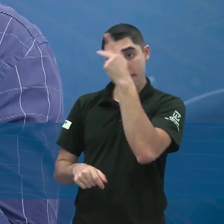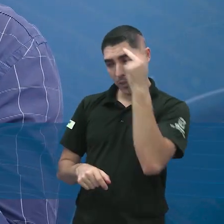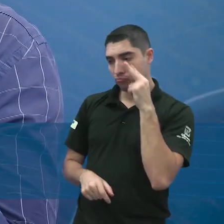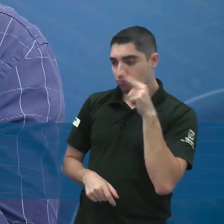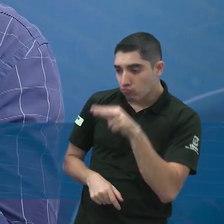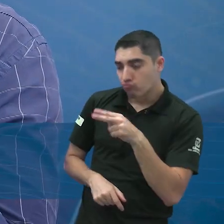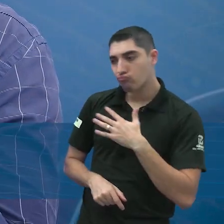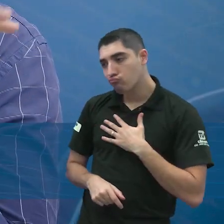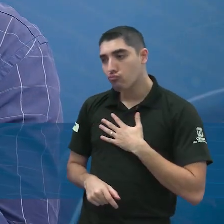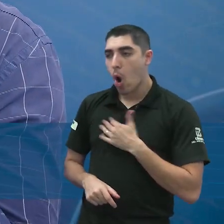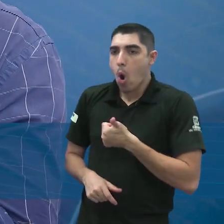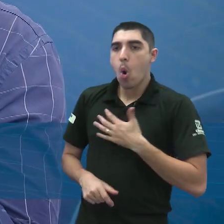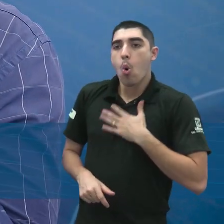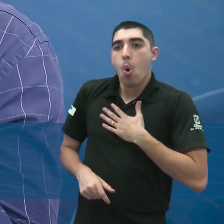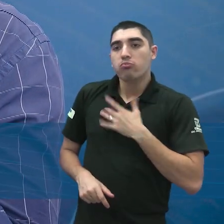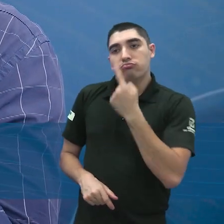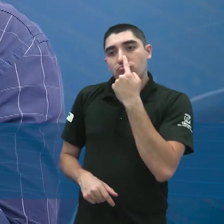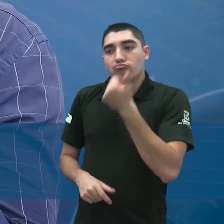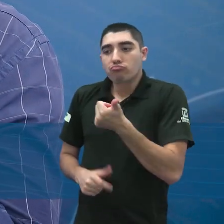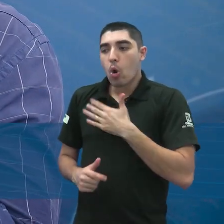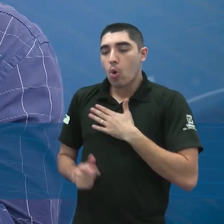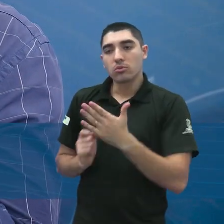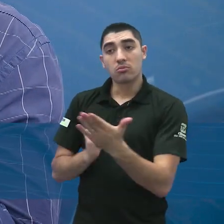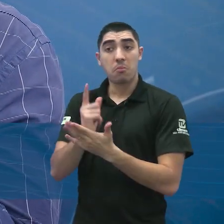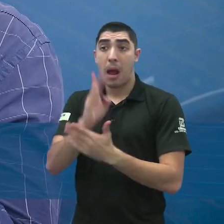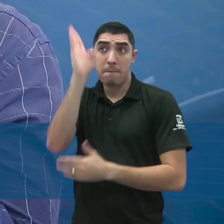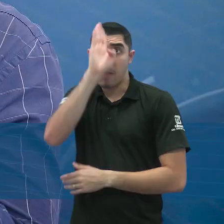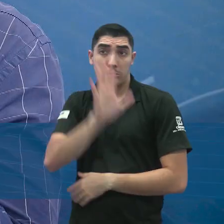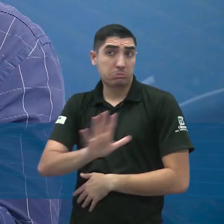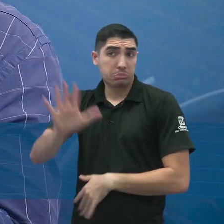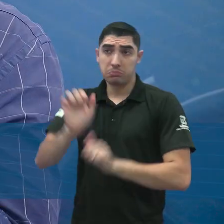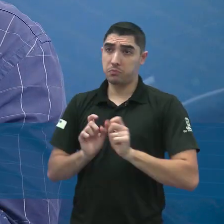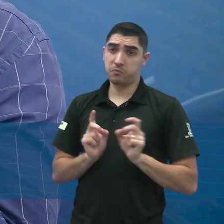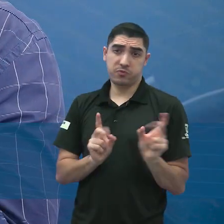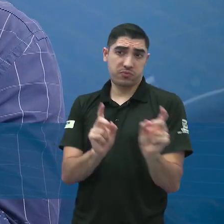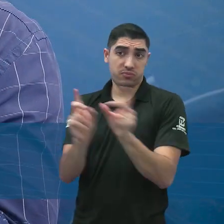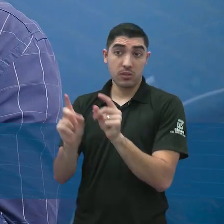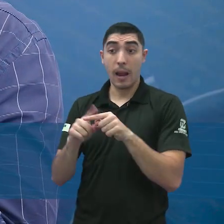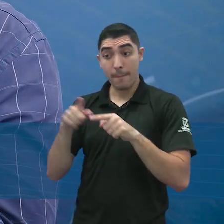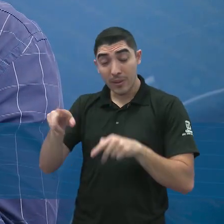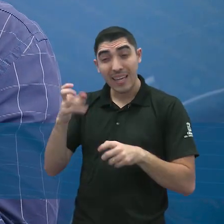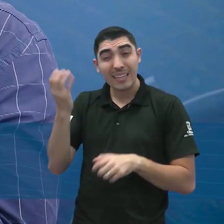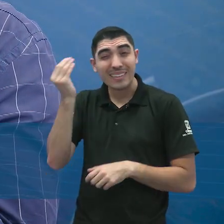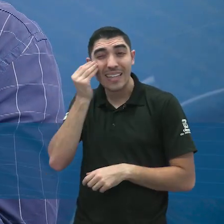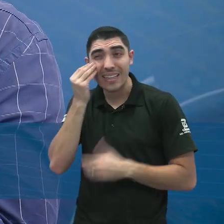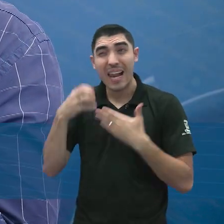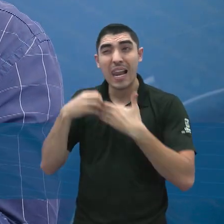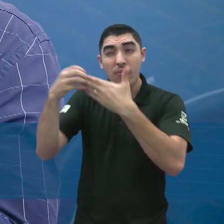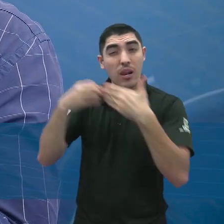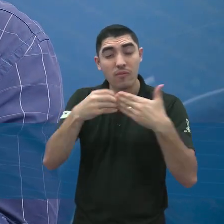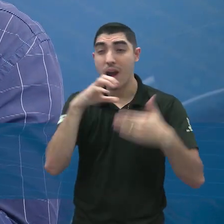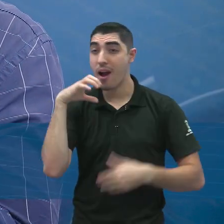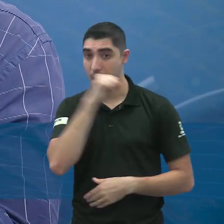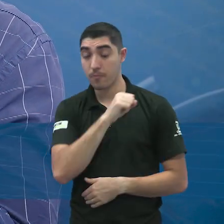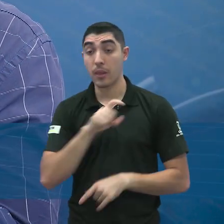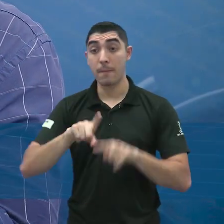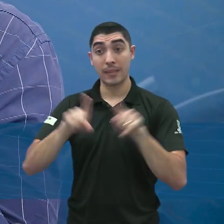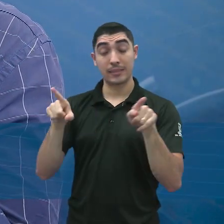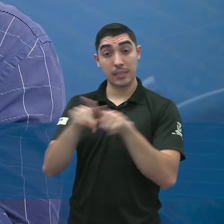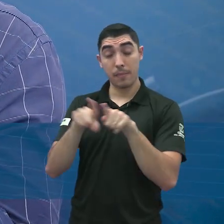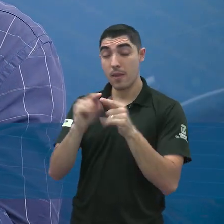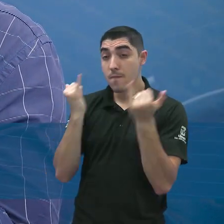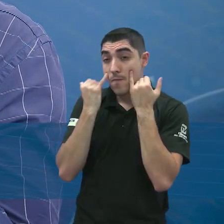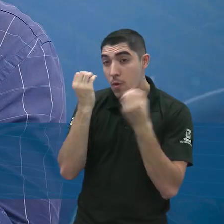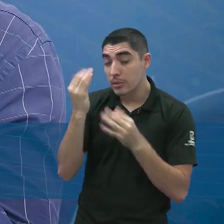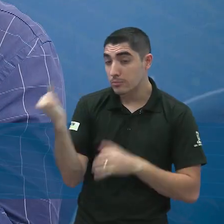produtos e conseguir realmente ofertar para o Brasil inteiro. Então, através de uma logística rápida, logística eficiente, né? Um dado importante que eu